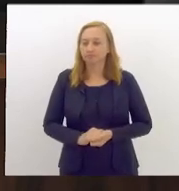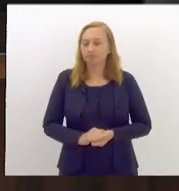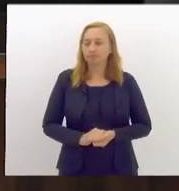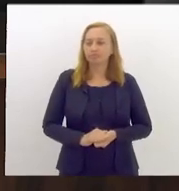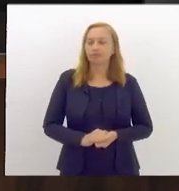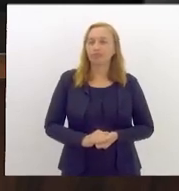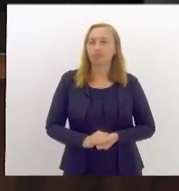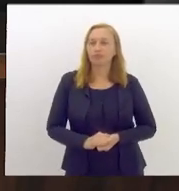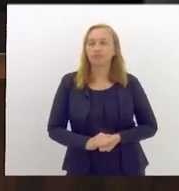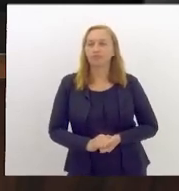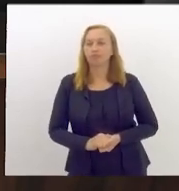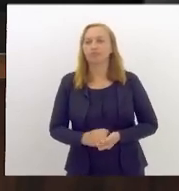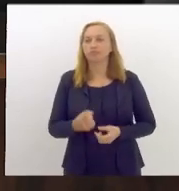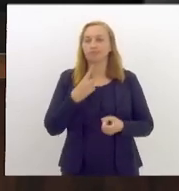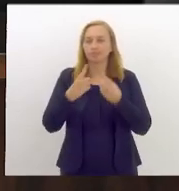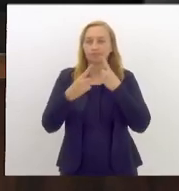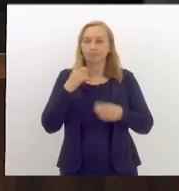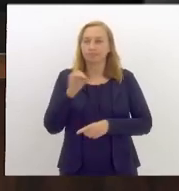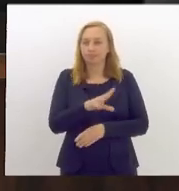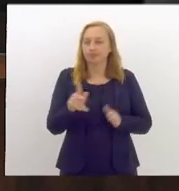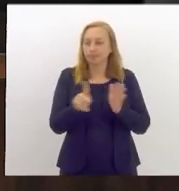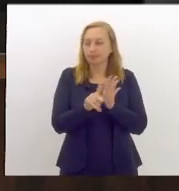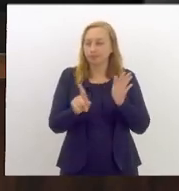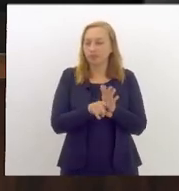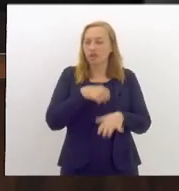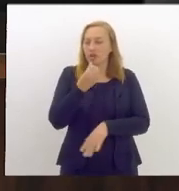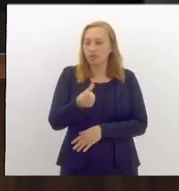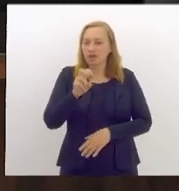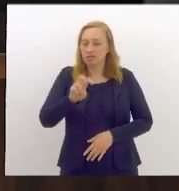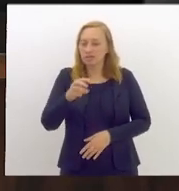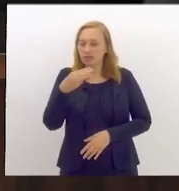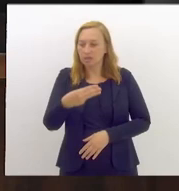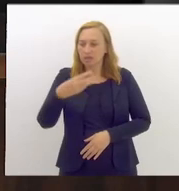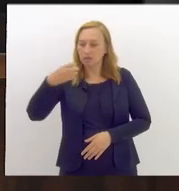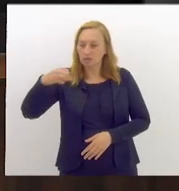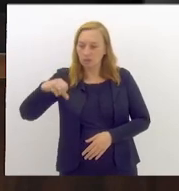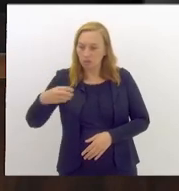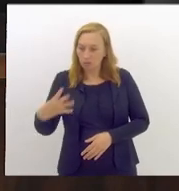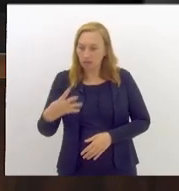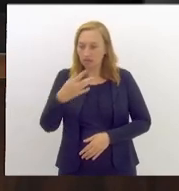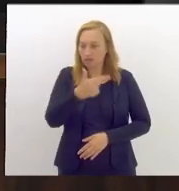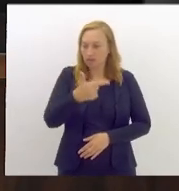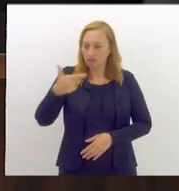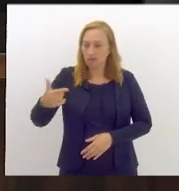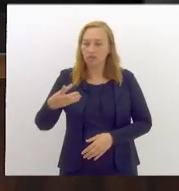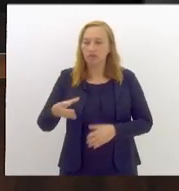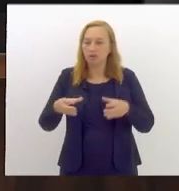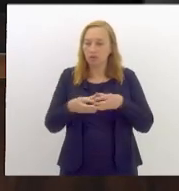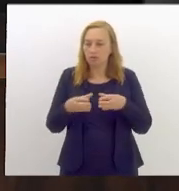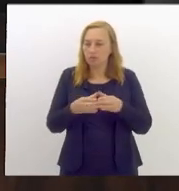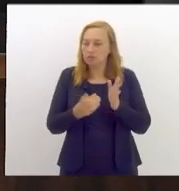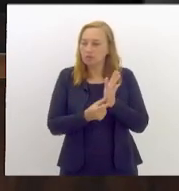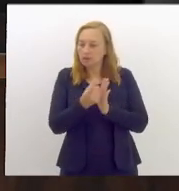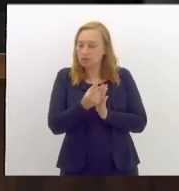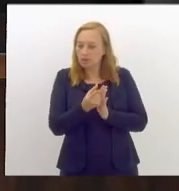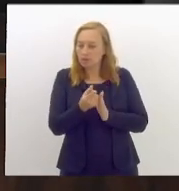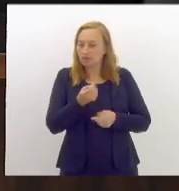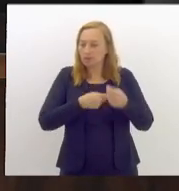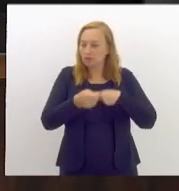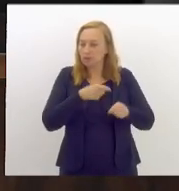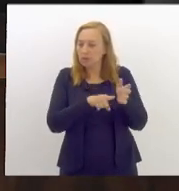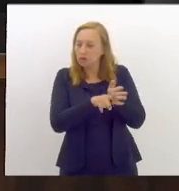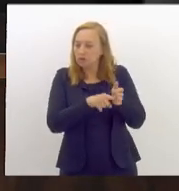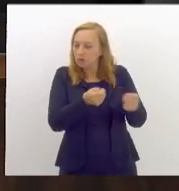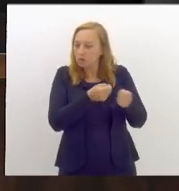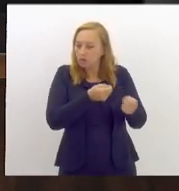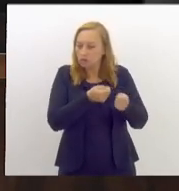em regime de prioridade em discussão única projeto de lei número 65 34 22 de autoria da comissão de orçamento Finanças fiscalização